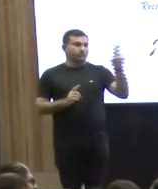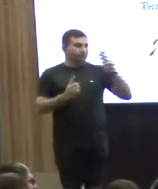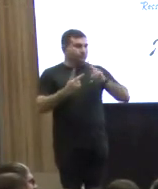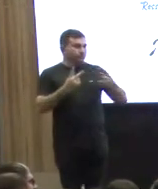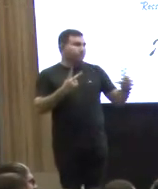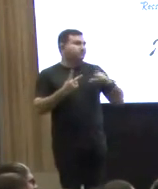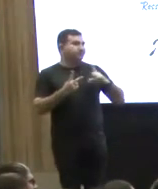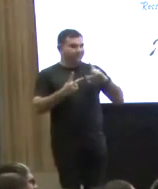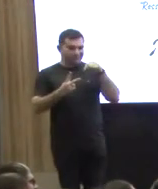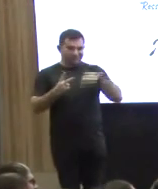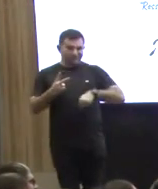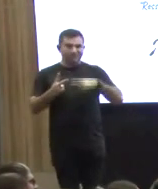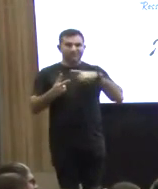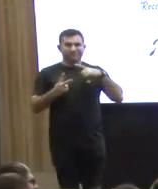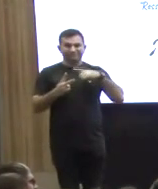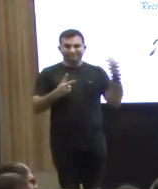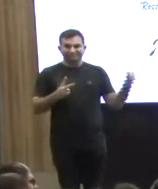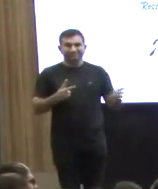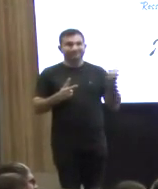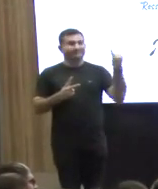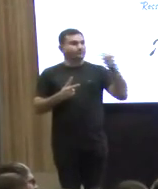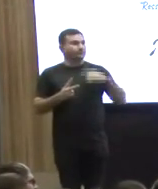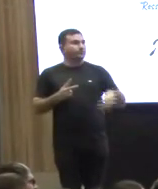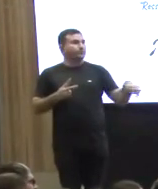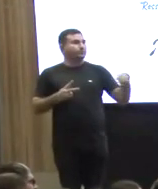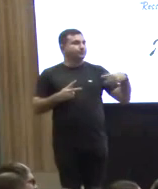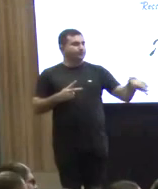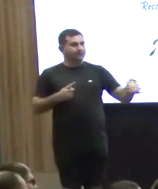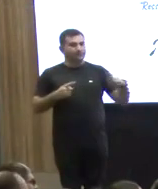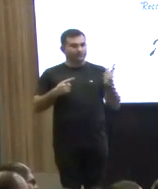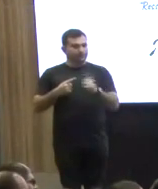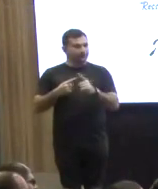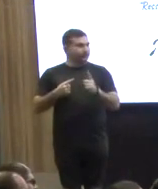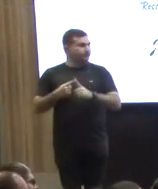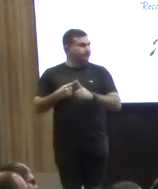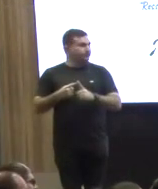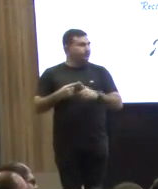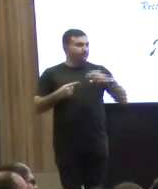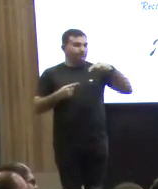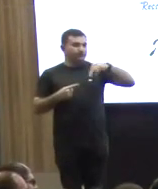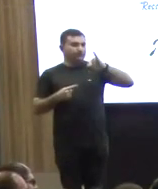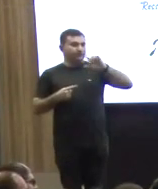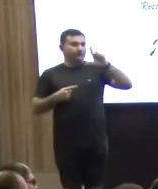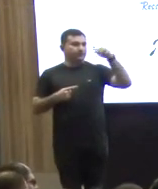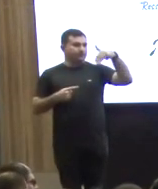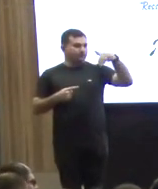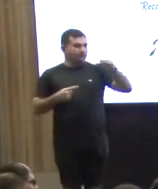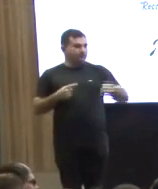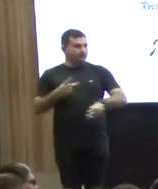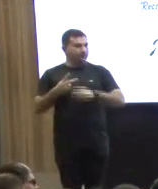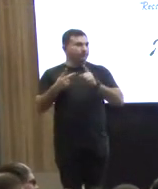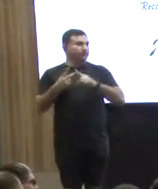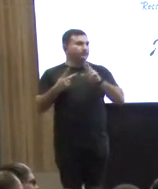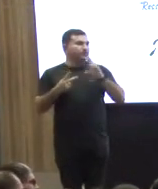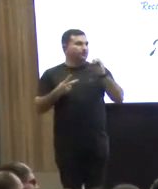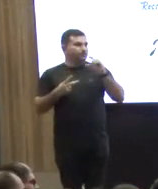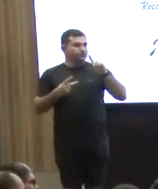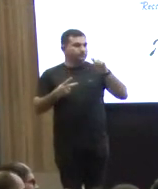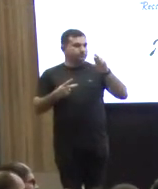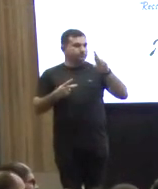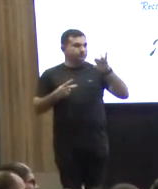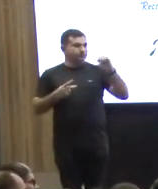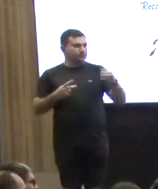essa mesa hoje aqui conosco. São os professores Nilma Lino Gomes e Rogério Diniz Junqueira, a